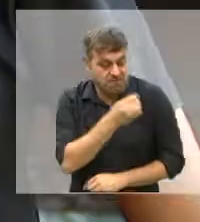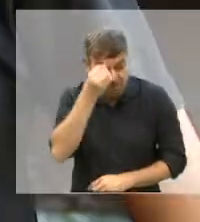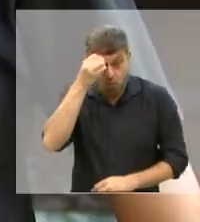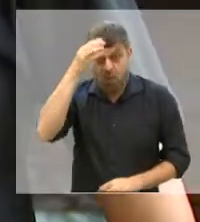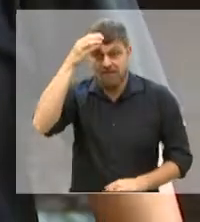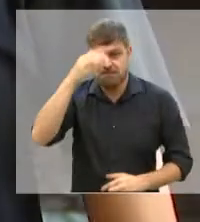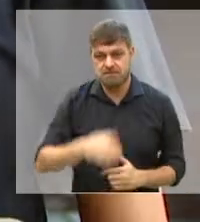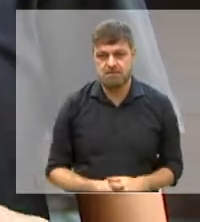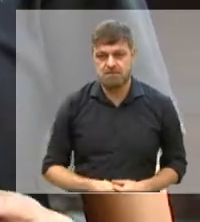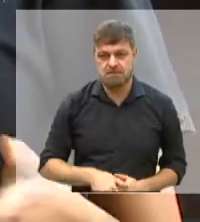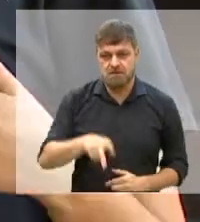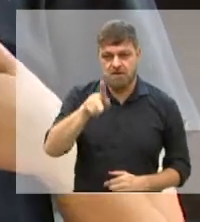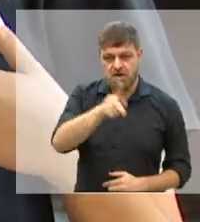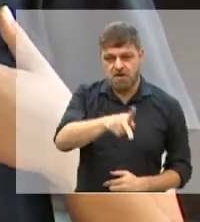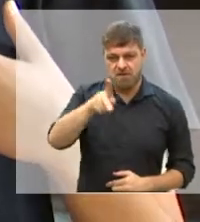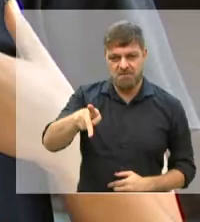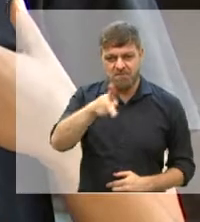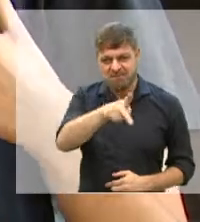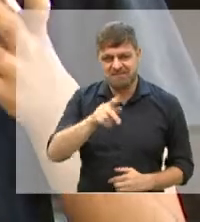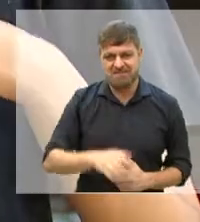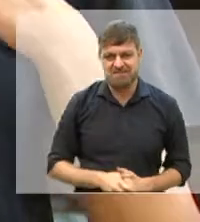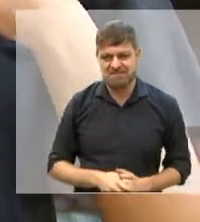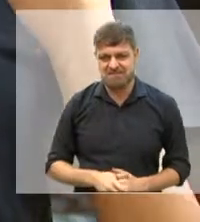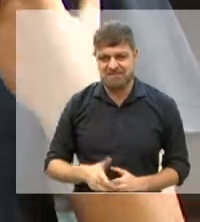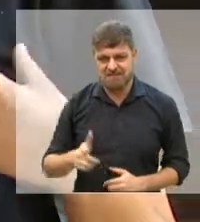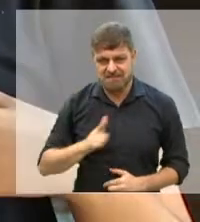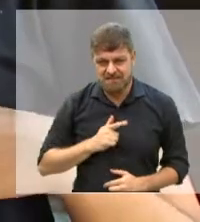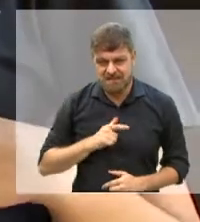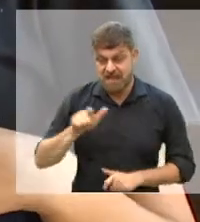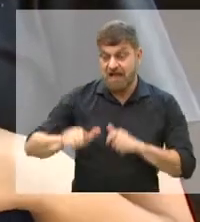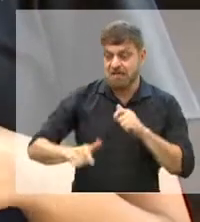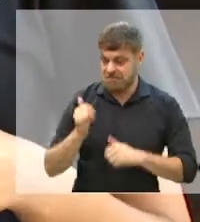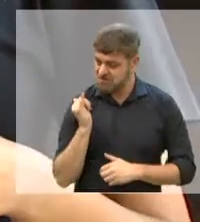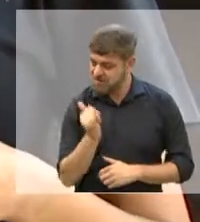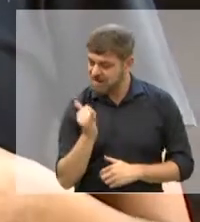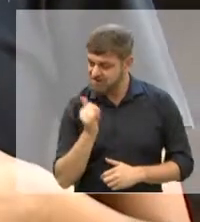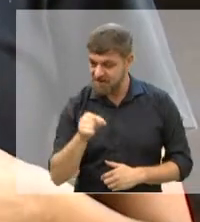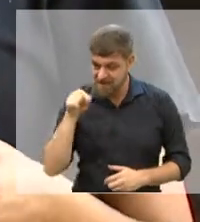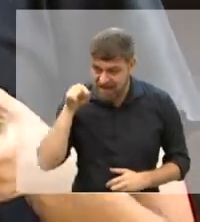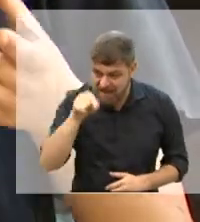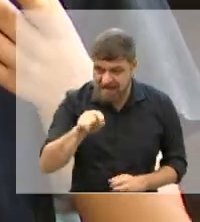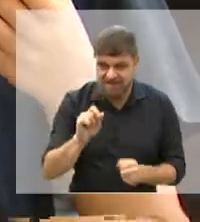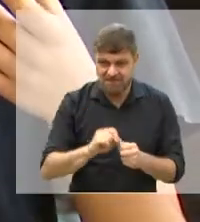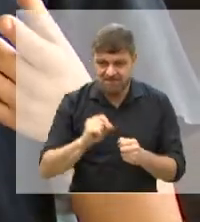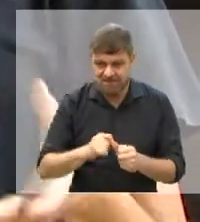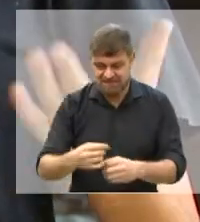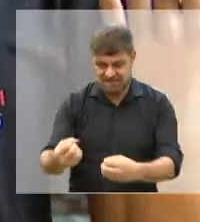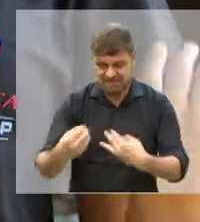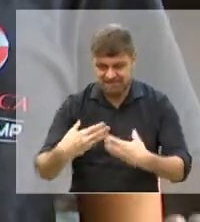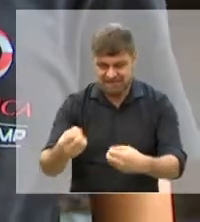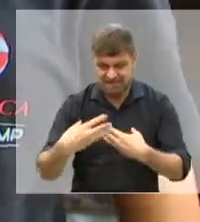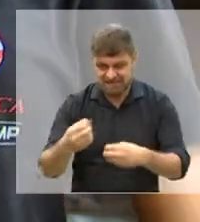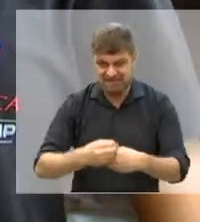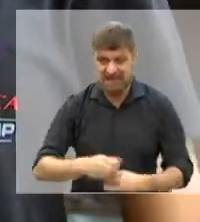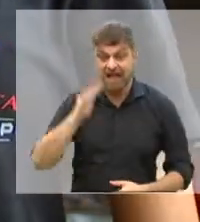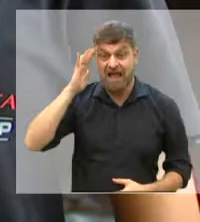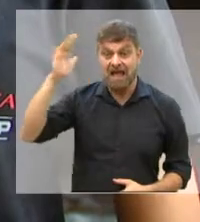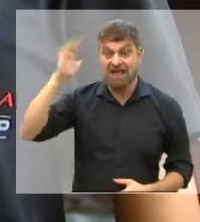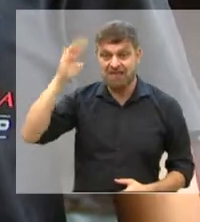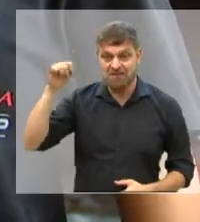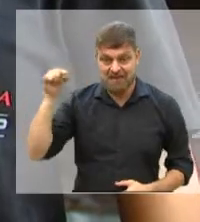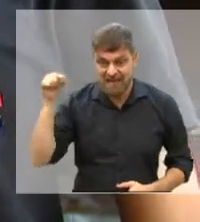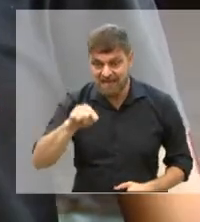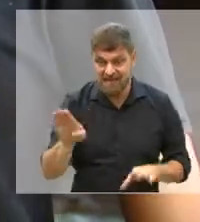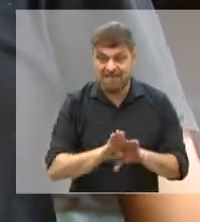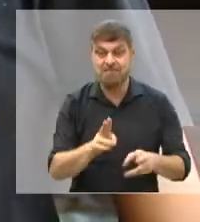trazem. Os professores, como muitas pessoas falam, né? Eles passam, além de toda a bagagem teórica, eles